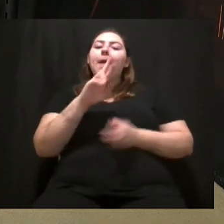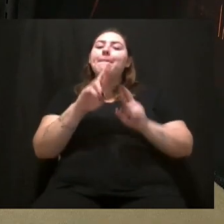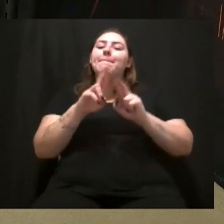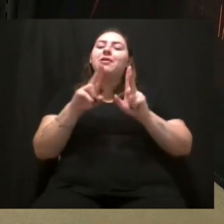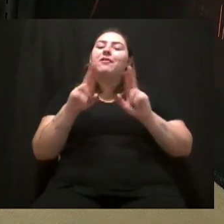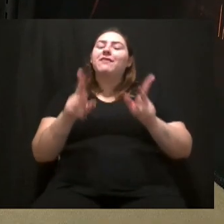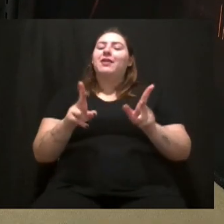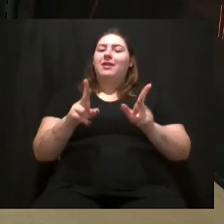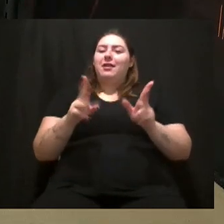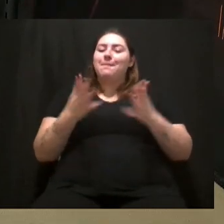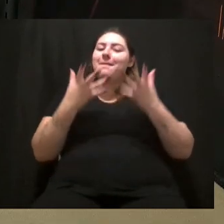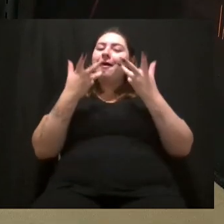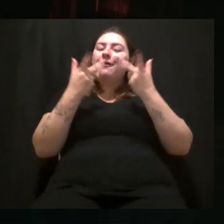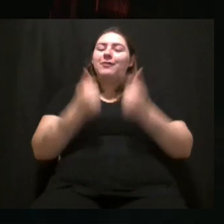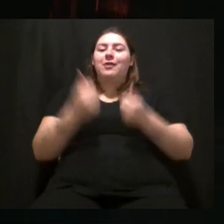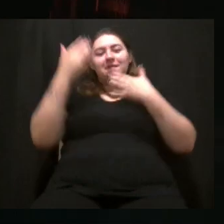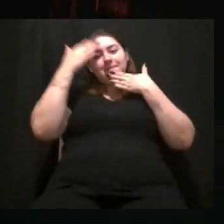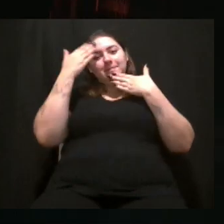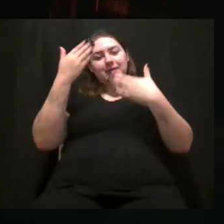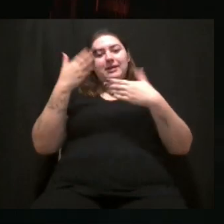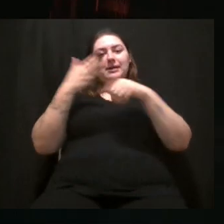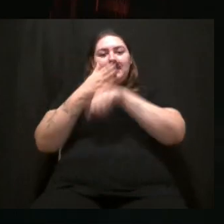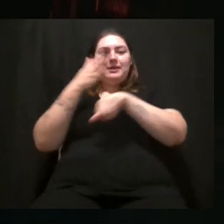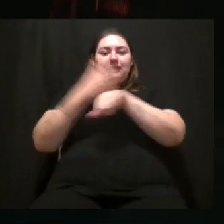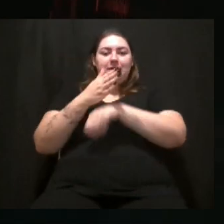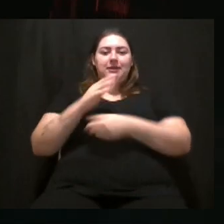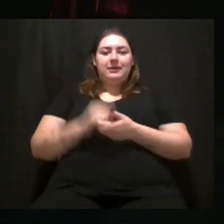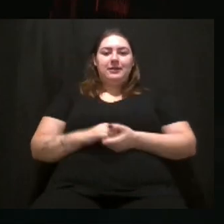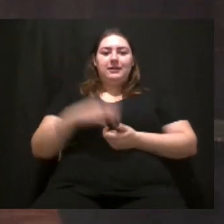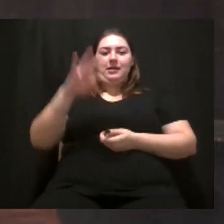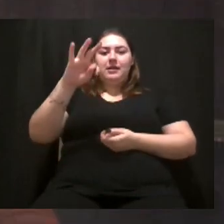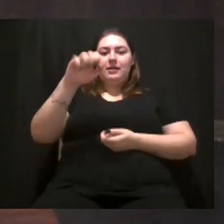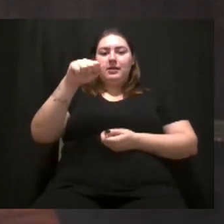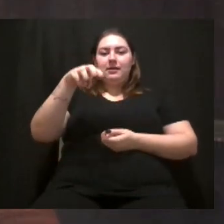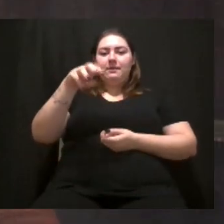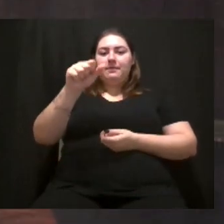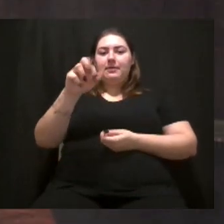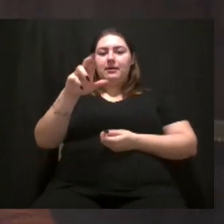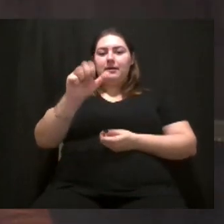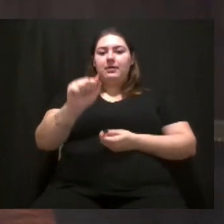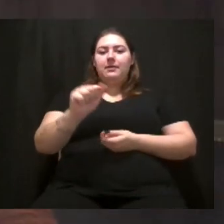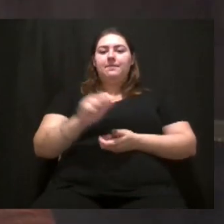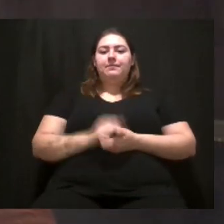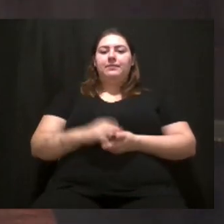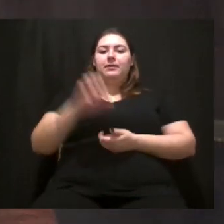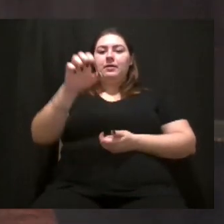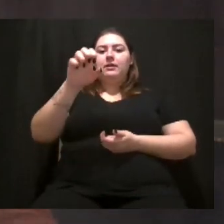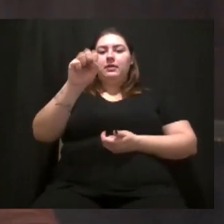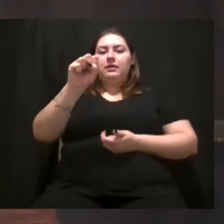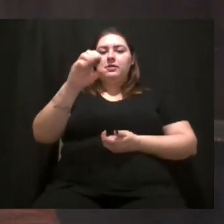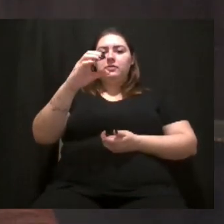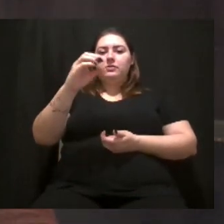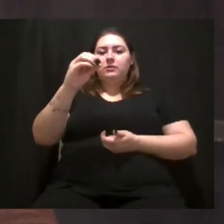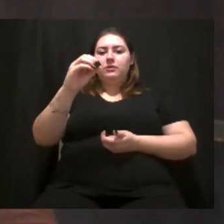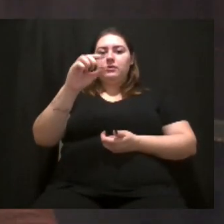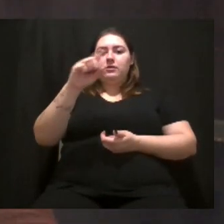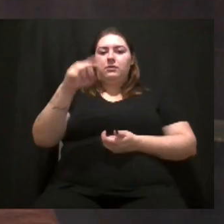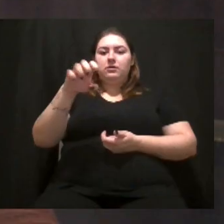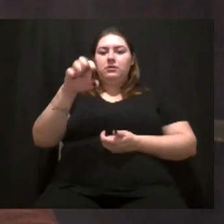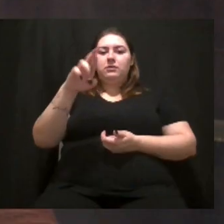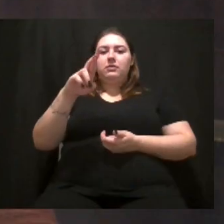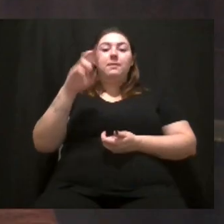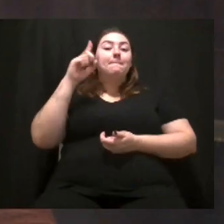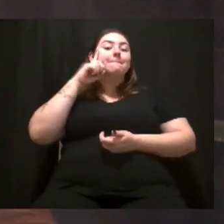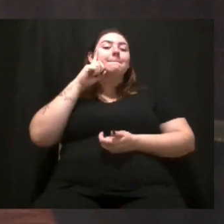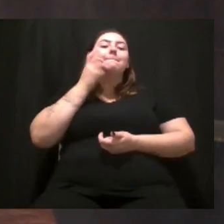sua participação, Tâmara Schoser, chiquérrima, bom dia. Bom dia a todo mundo. Então eu